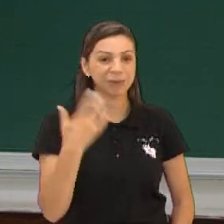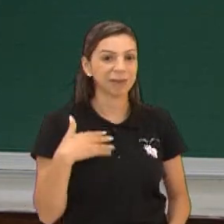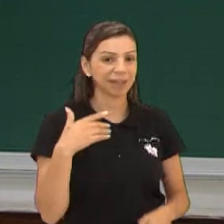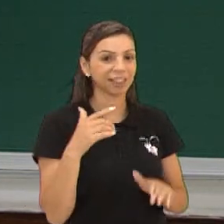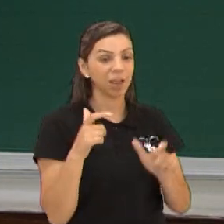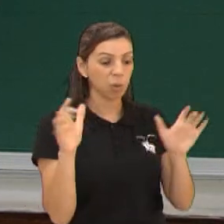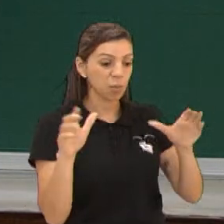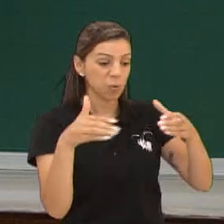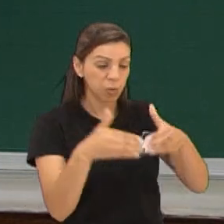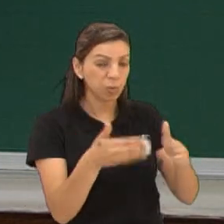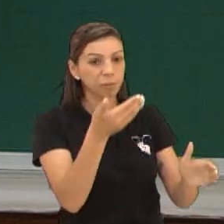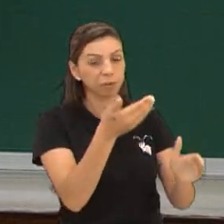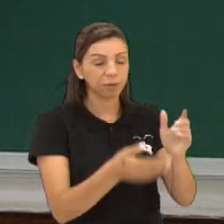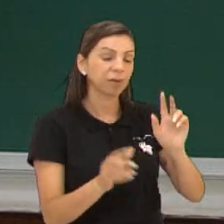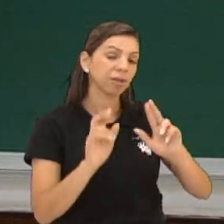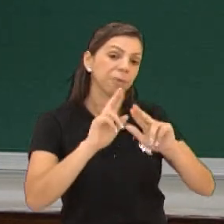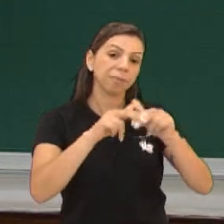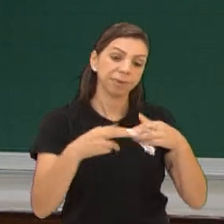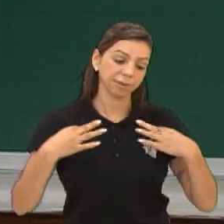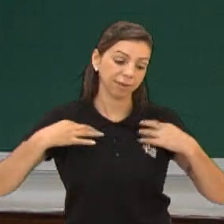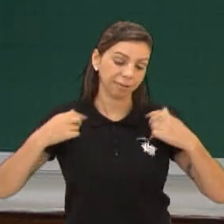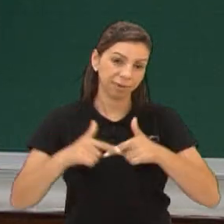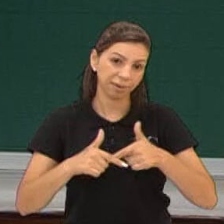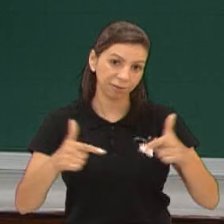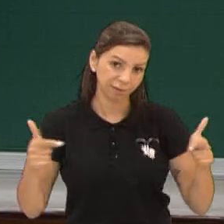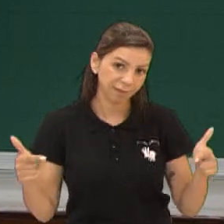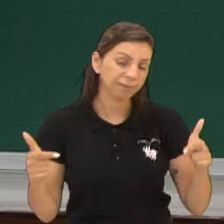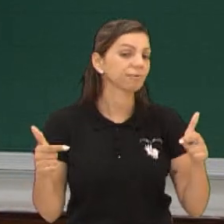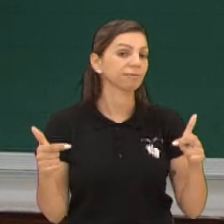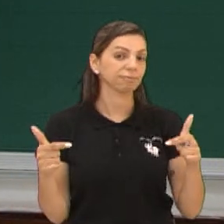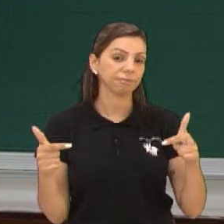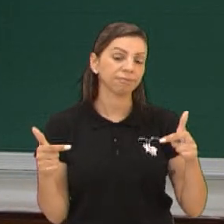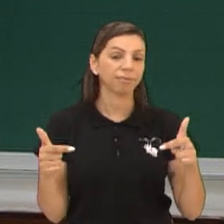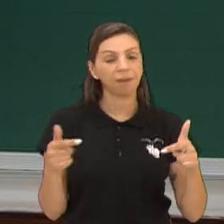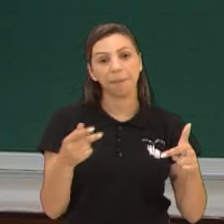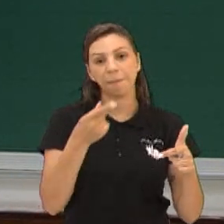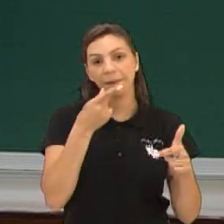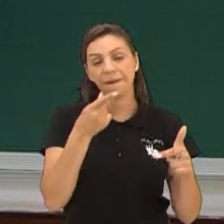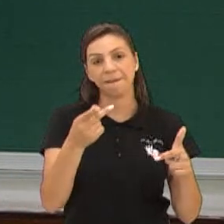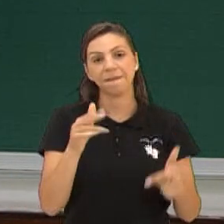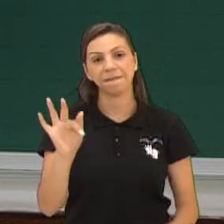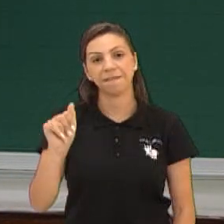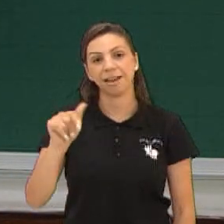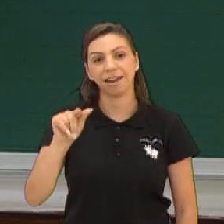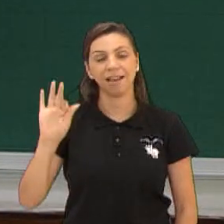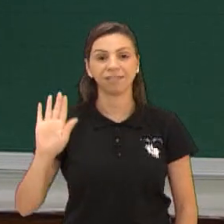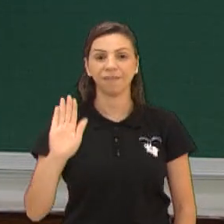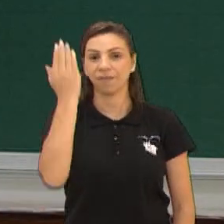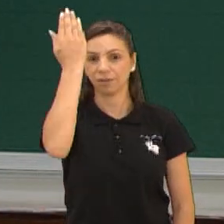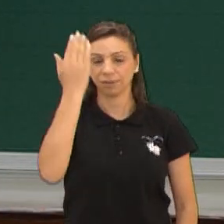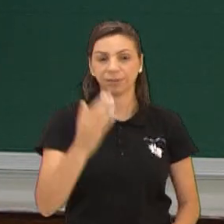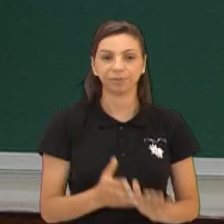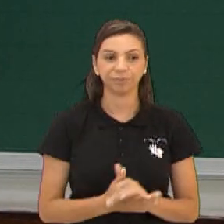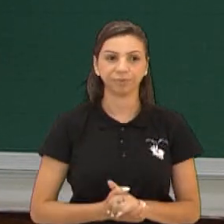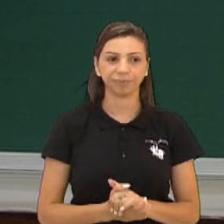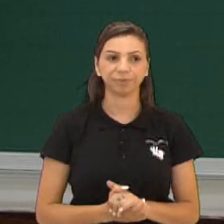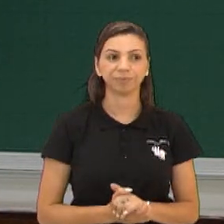no jogo e por isso a camisa da sorte aqui constitui uma falácia de falsa calma